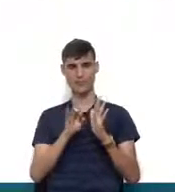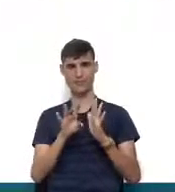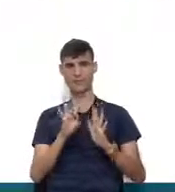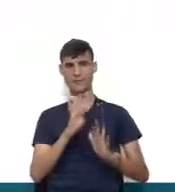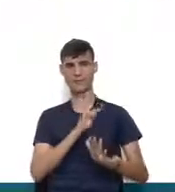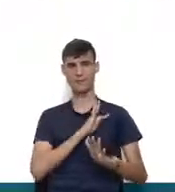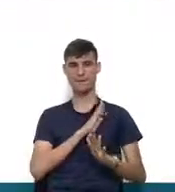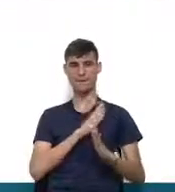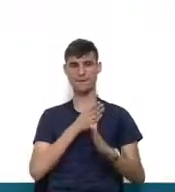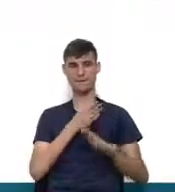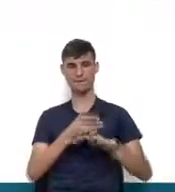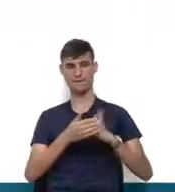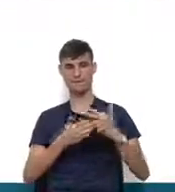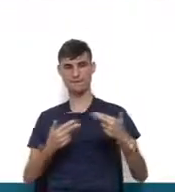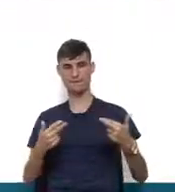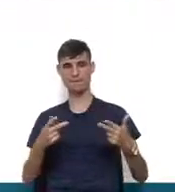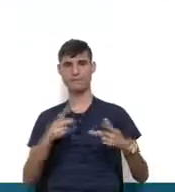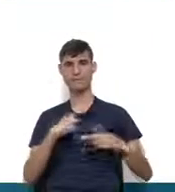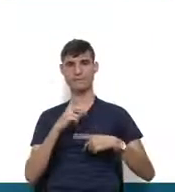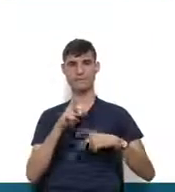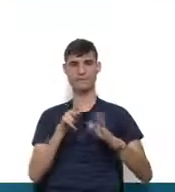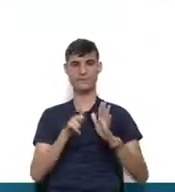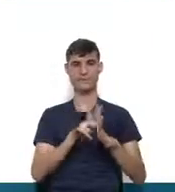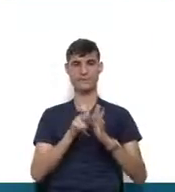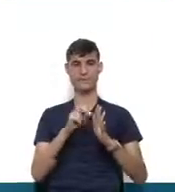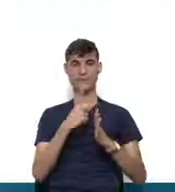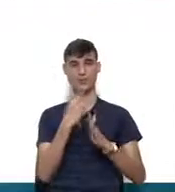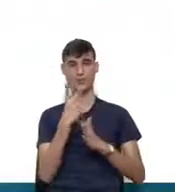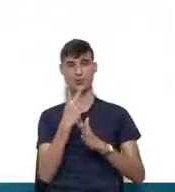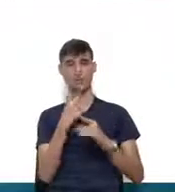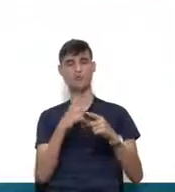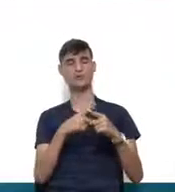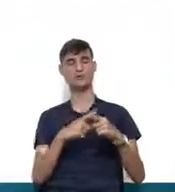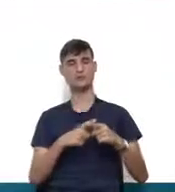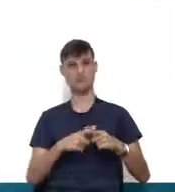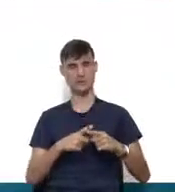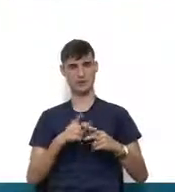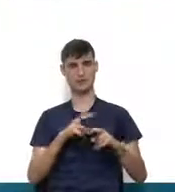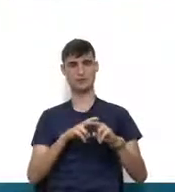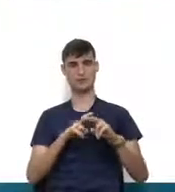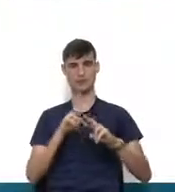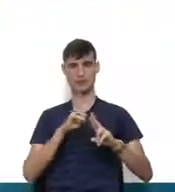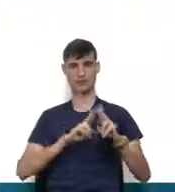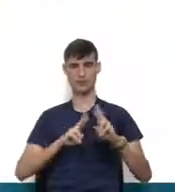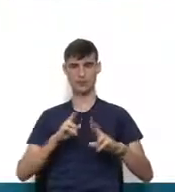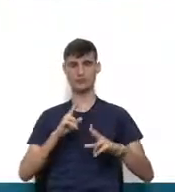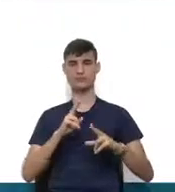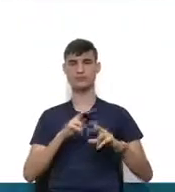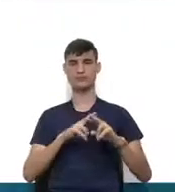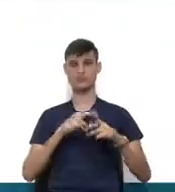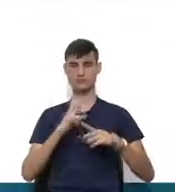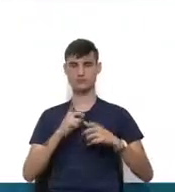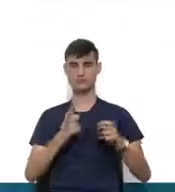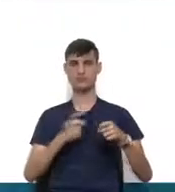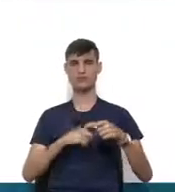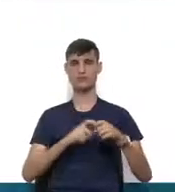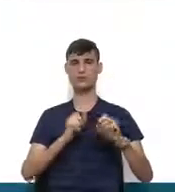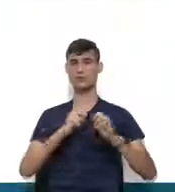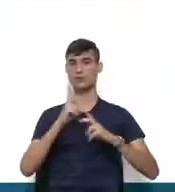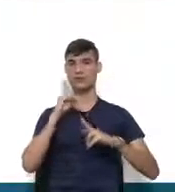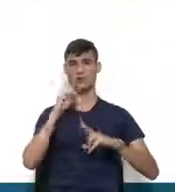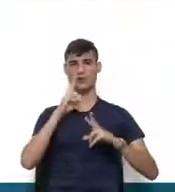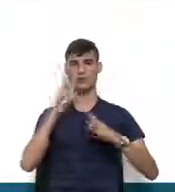técnicas de integração, vai ter que integrar por partes 2 vezes, então tem que retomar quem não lembra